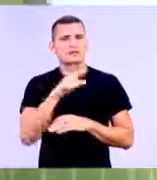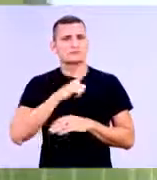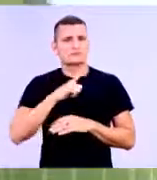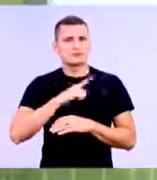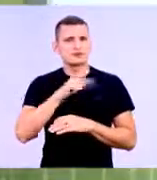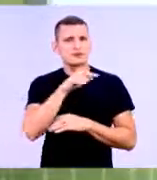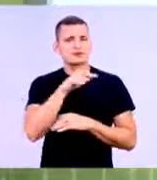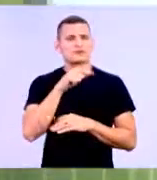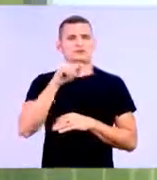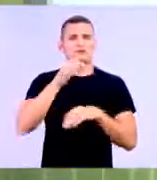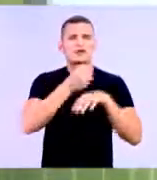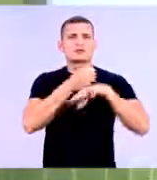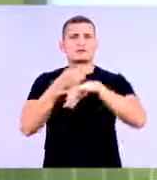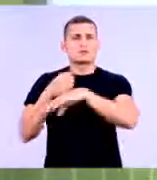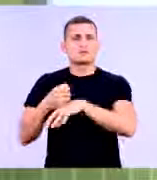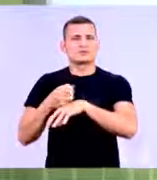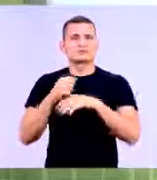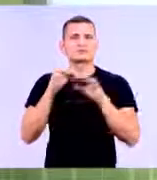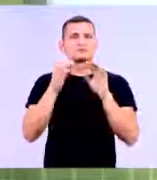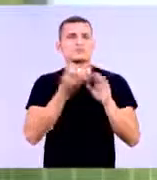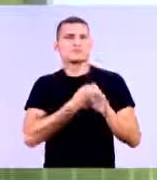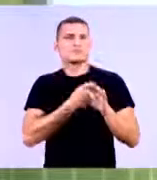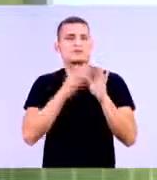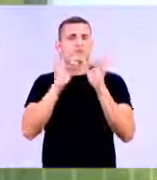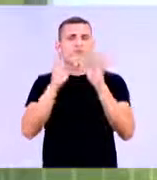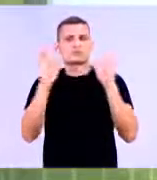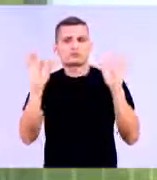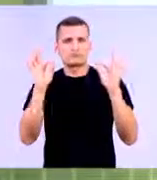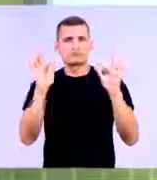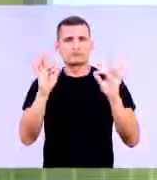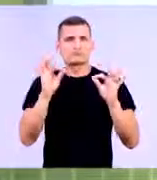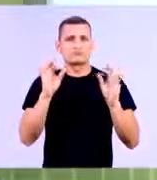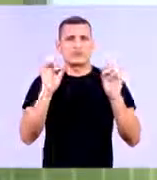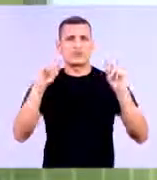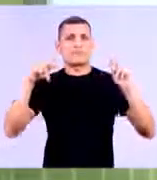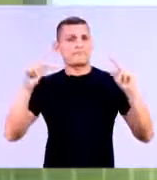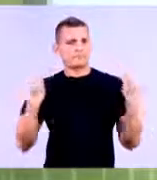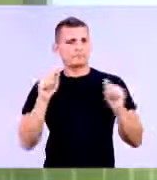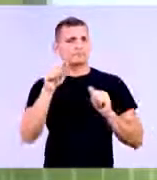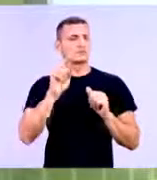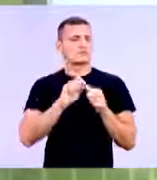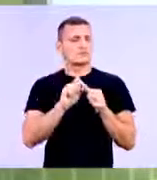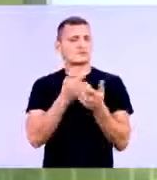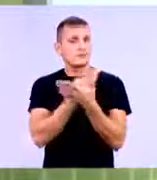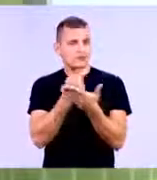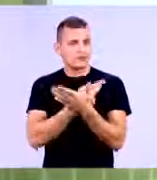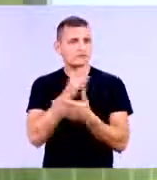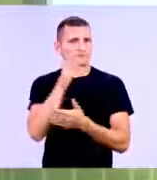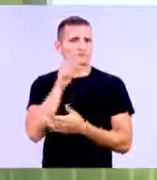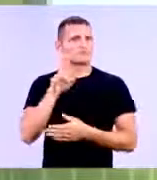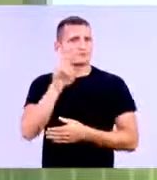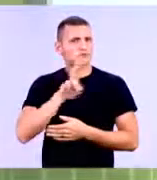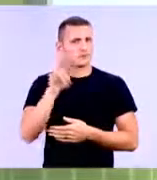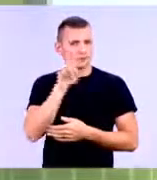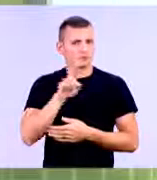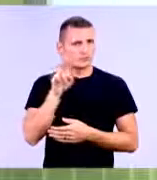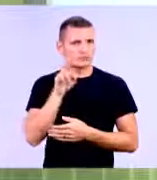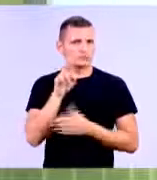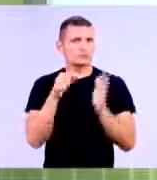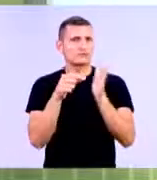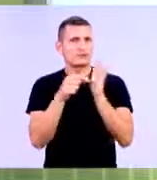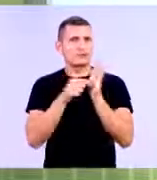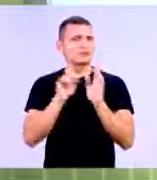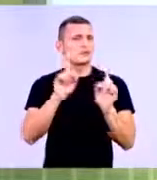crack desse antivírus. Opa! Você fez uma coisa errada. Você está utilizando um mecanismo que não é